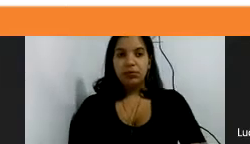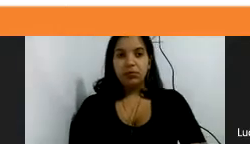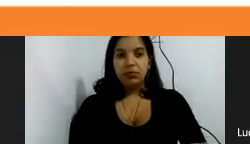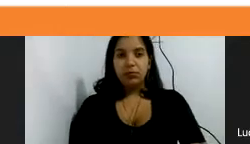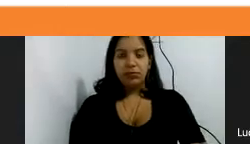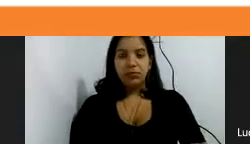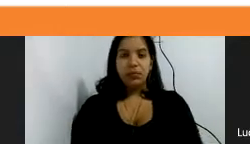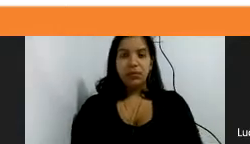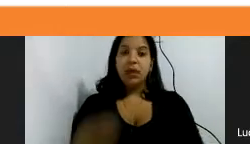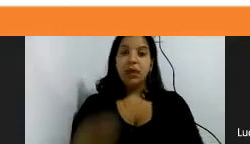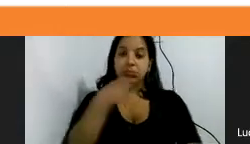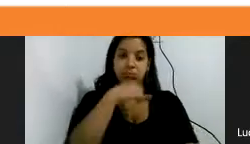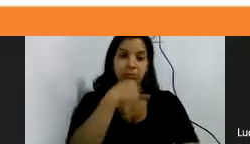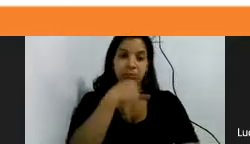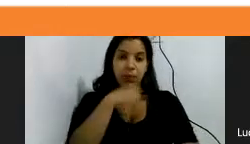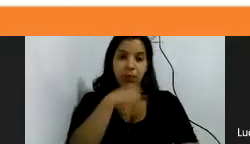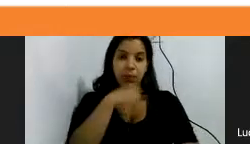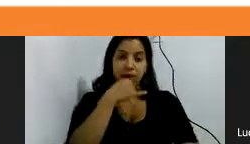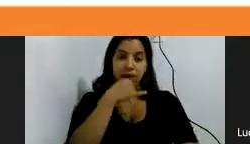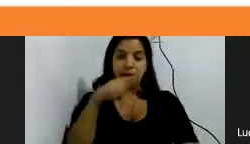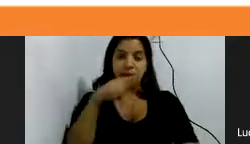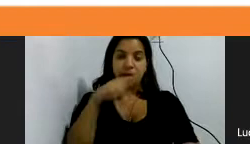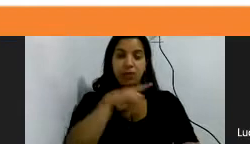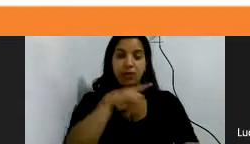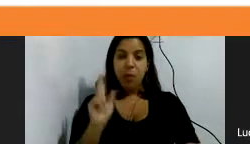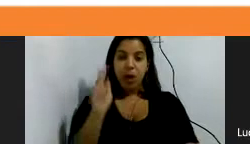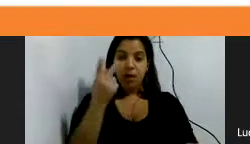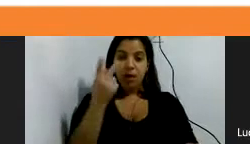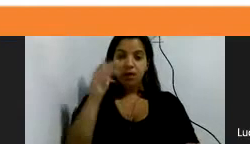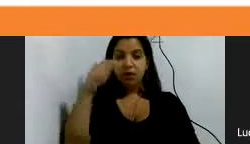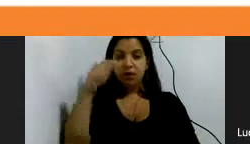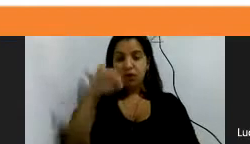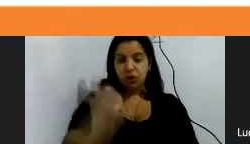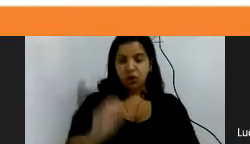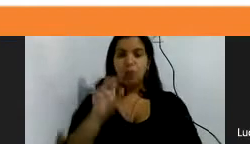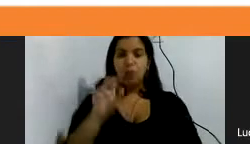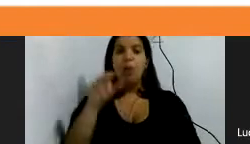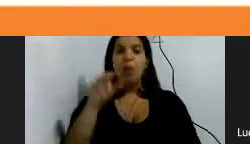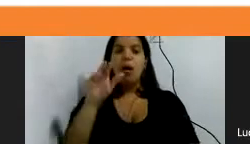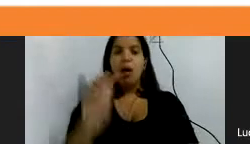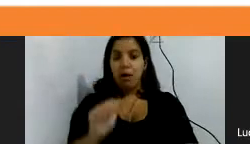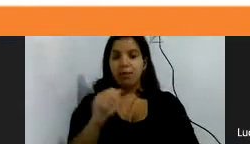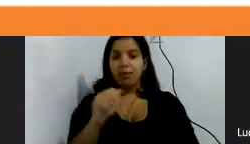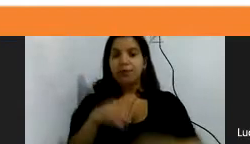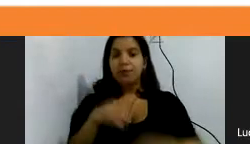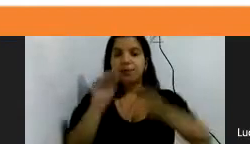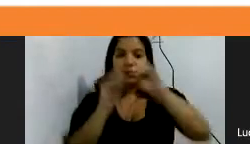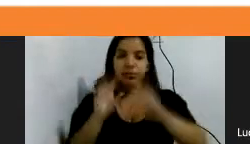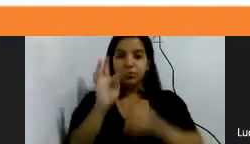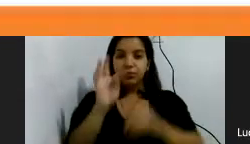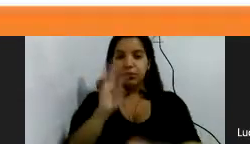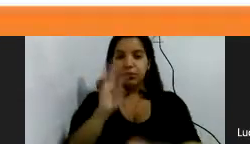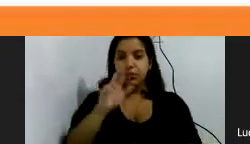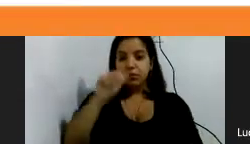substância H e o antígeno A, a gente tem a inserção pela transferase